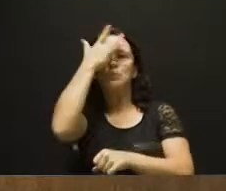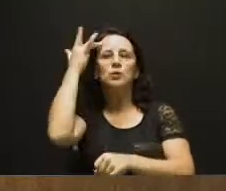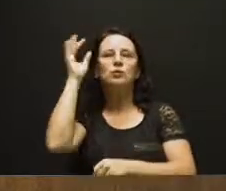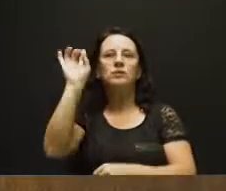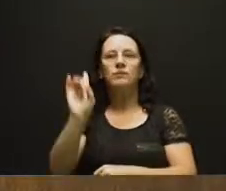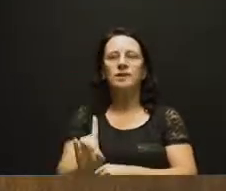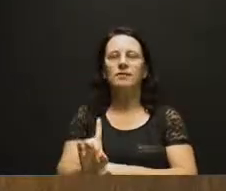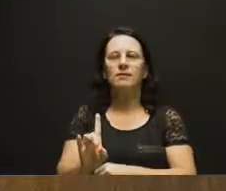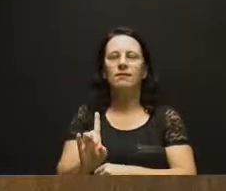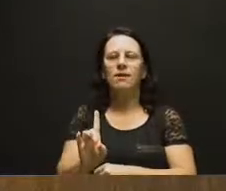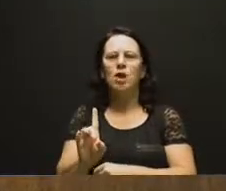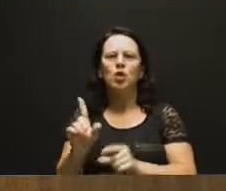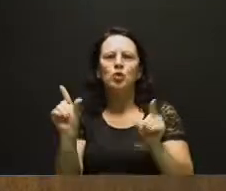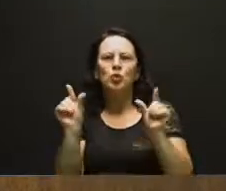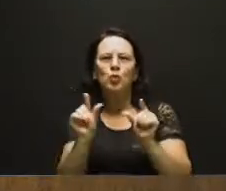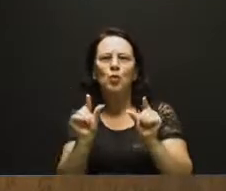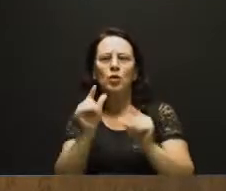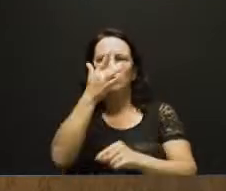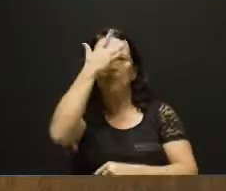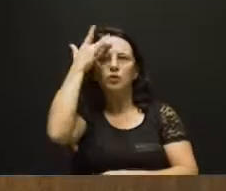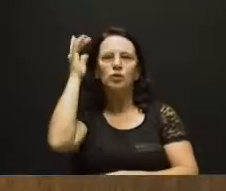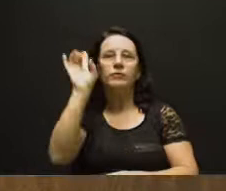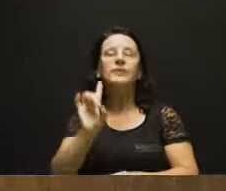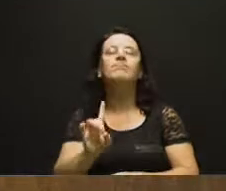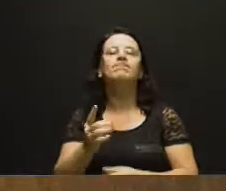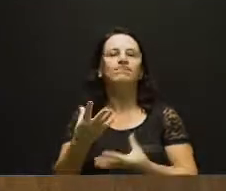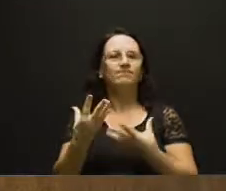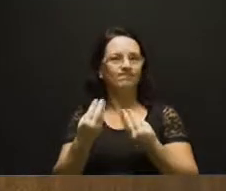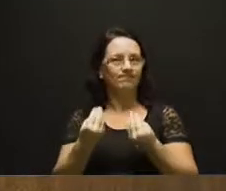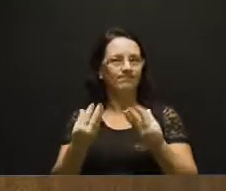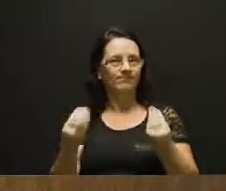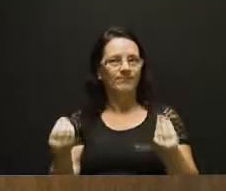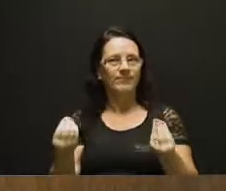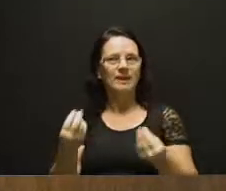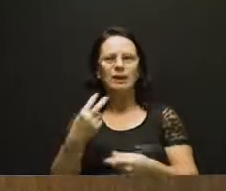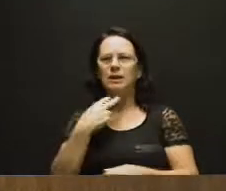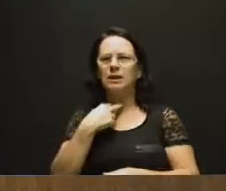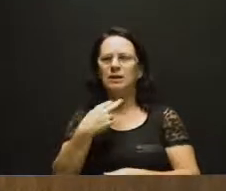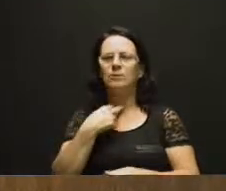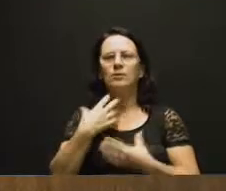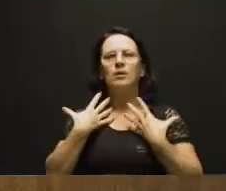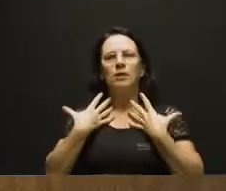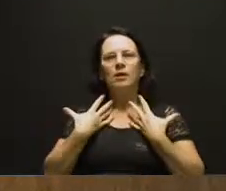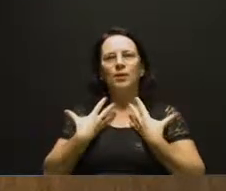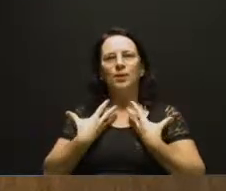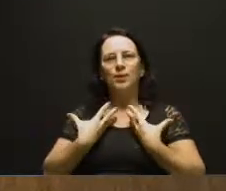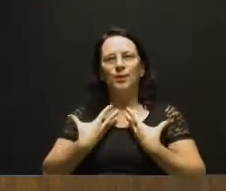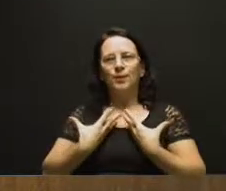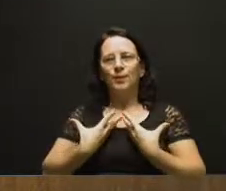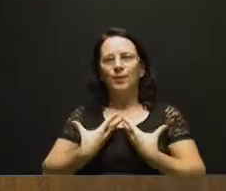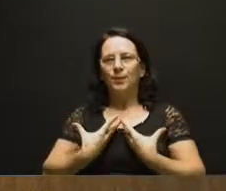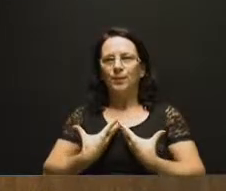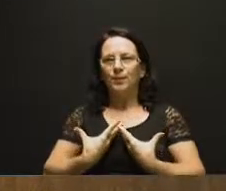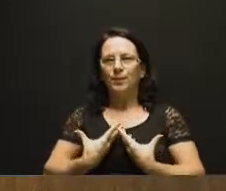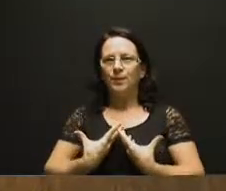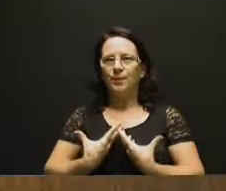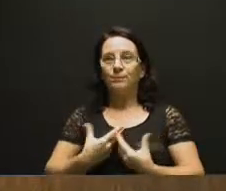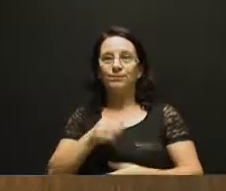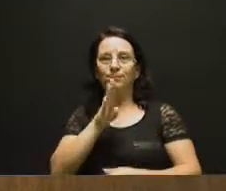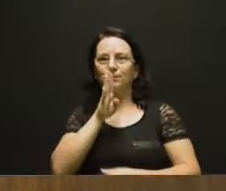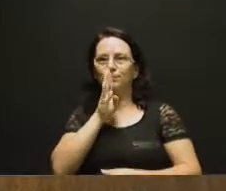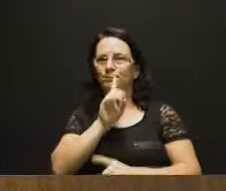deficientes são minoria mas ainda assim são muitos não podemos nos cansar não podemos nos